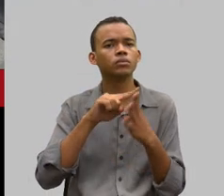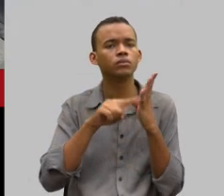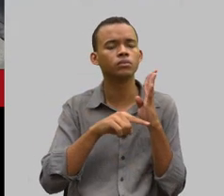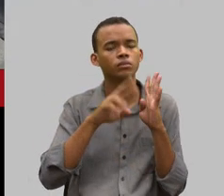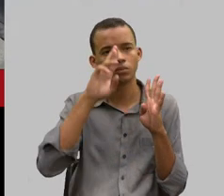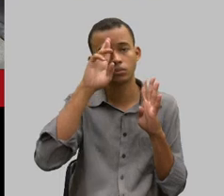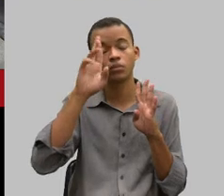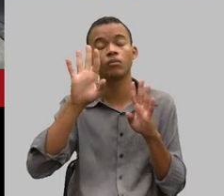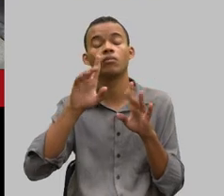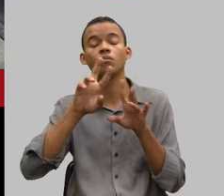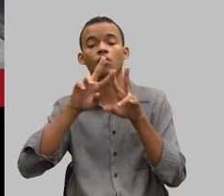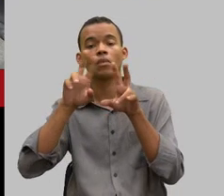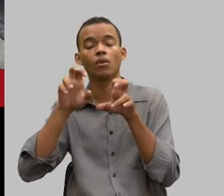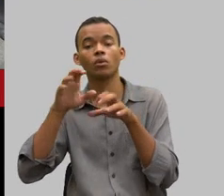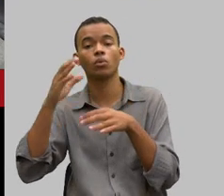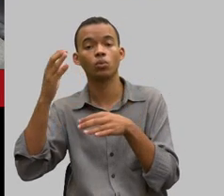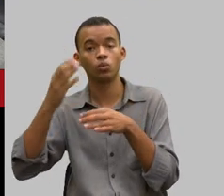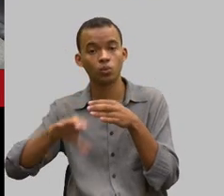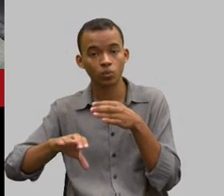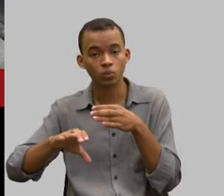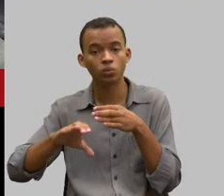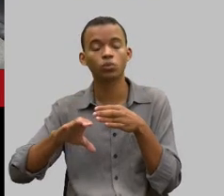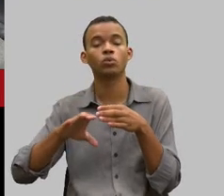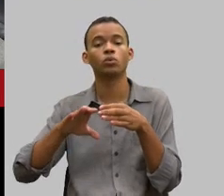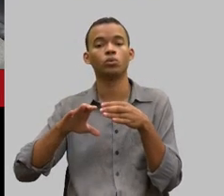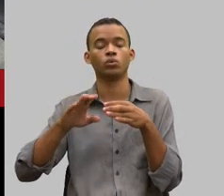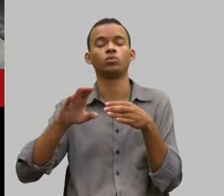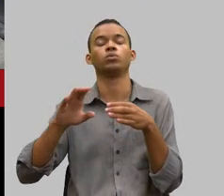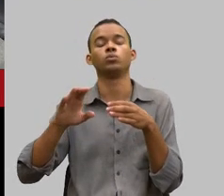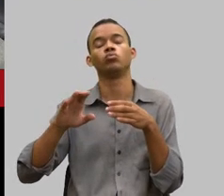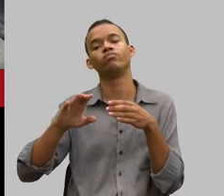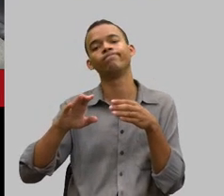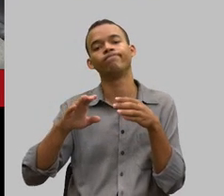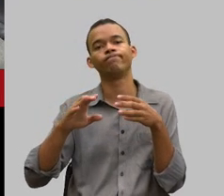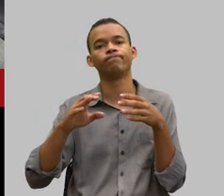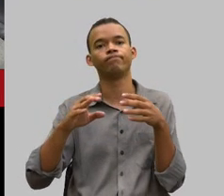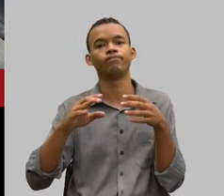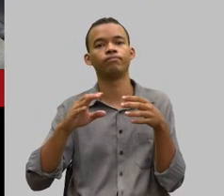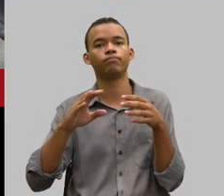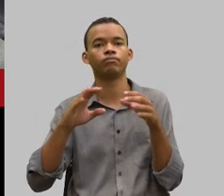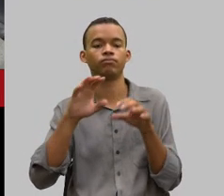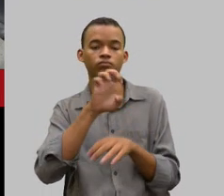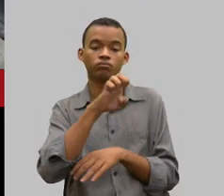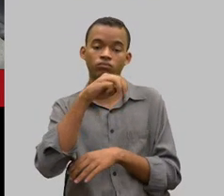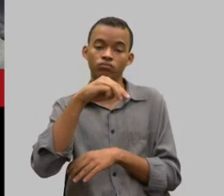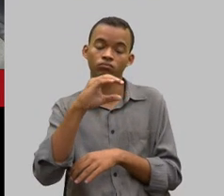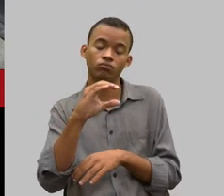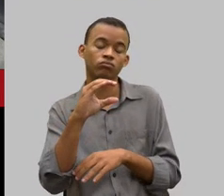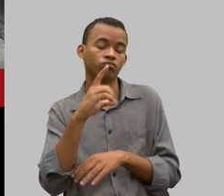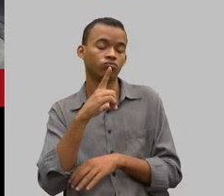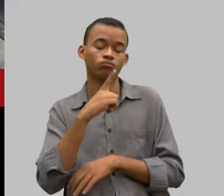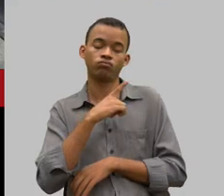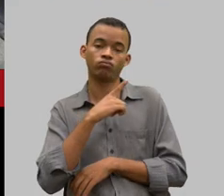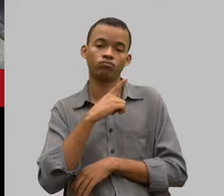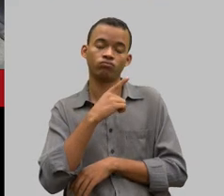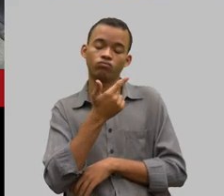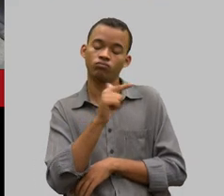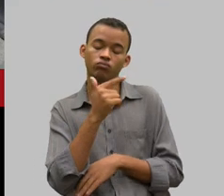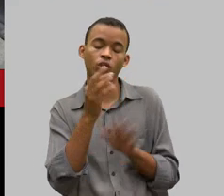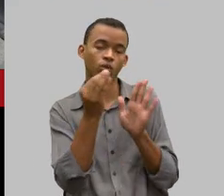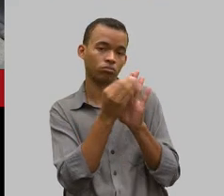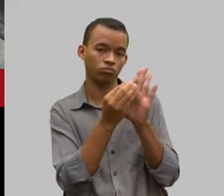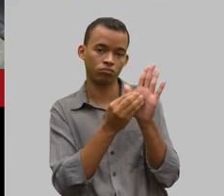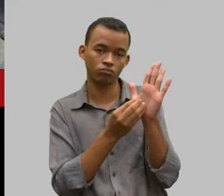concurso público essa esse assunto ele não tá na na pauta da Mc neste momento porque a gestão entende